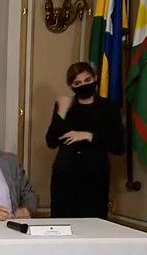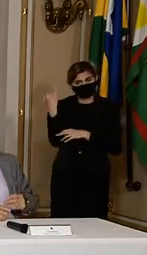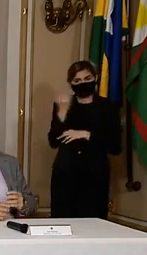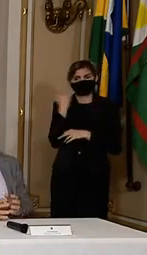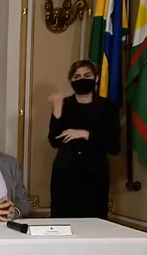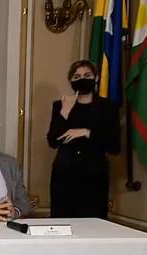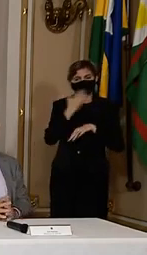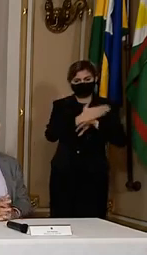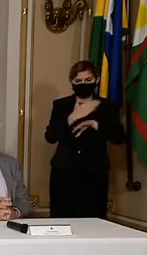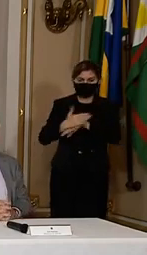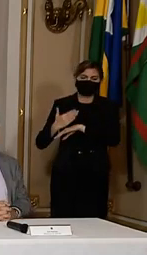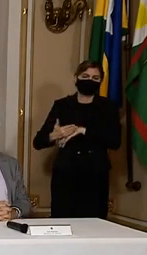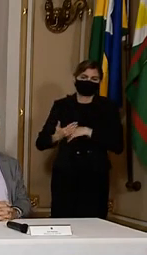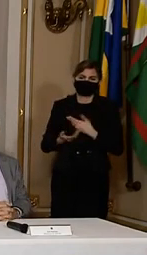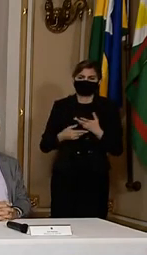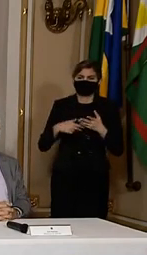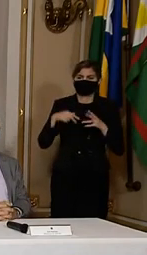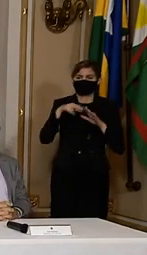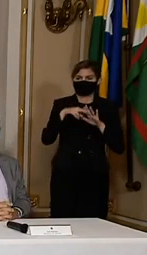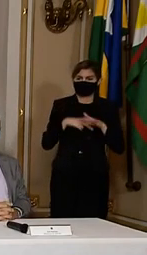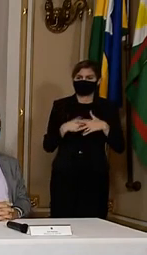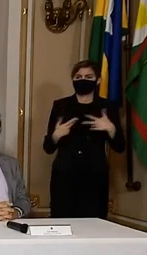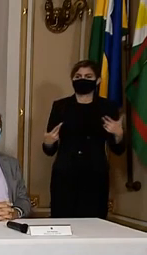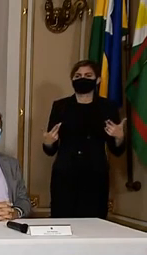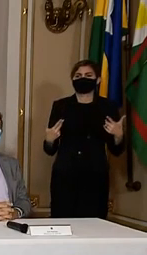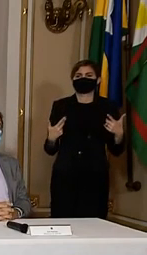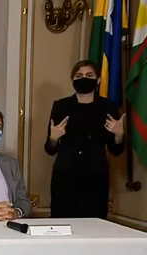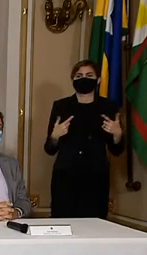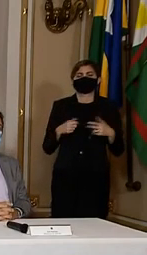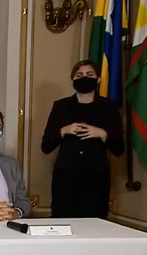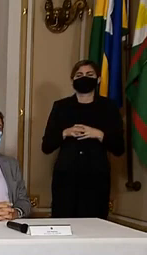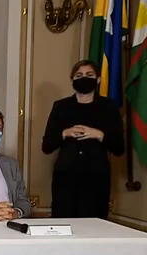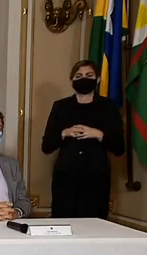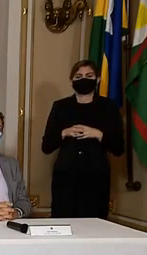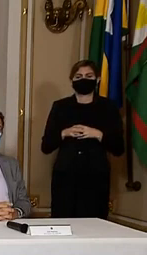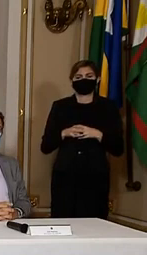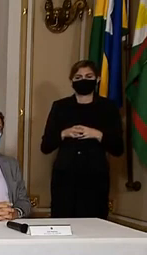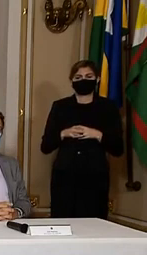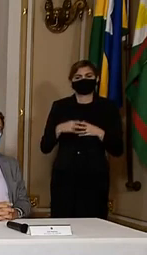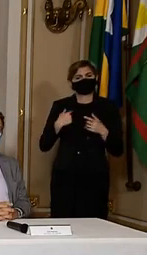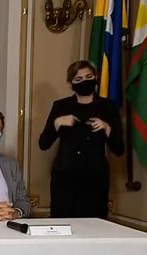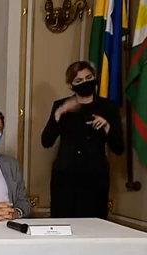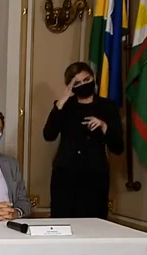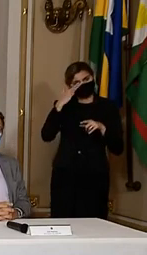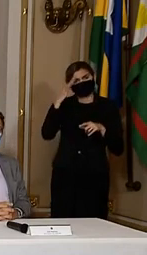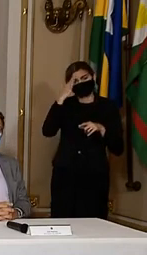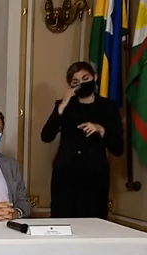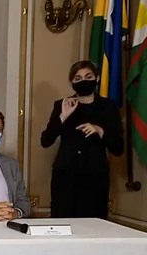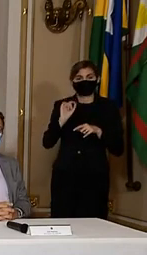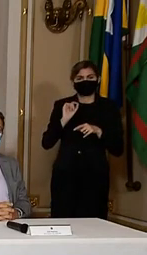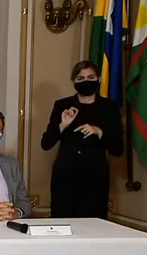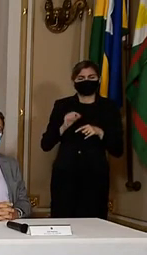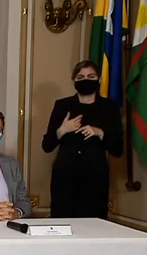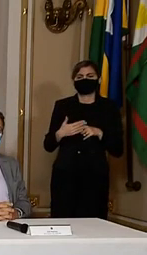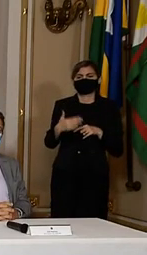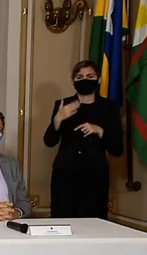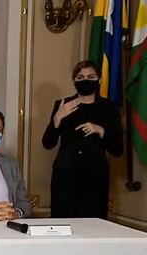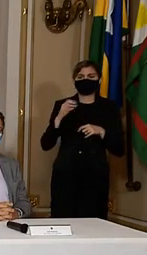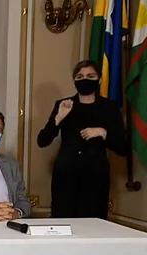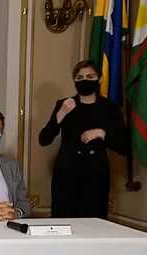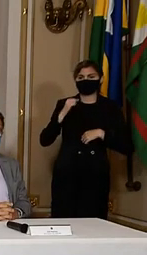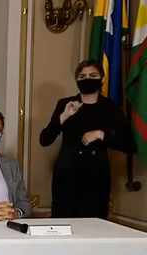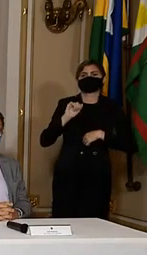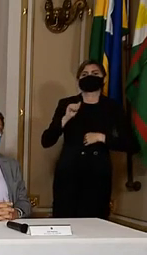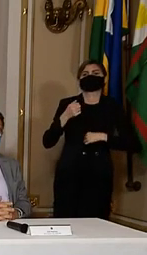de integrar todas as obras ao serviço através do cinzas entendemos que através do cinza